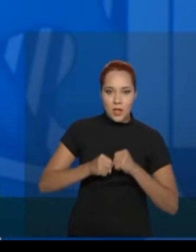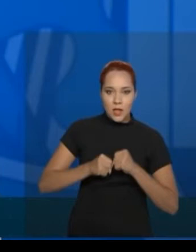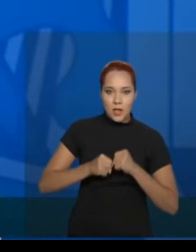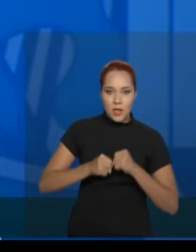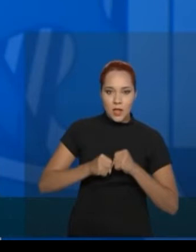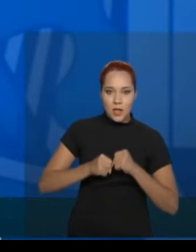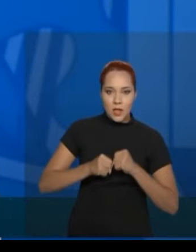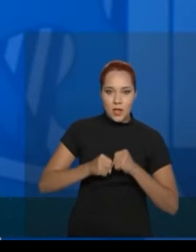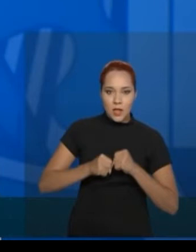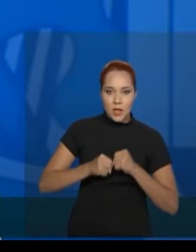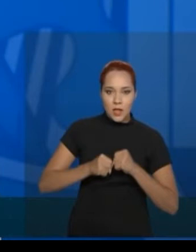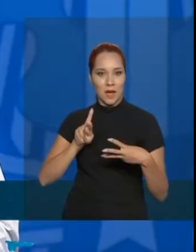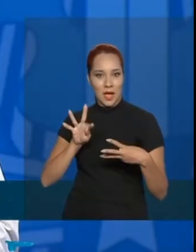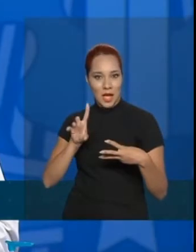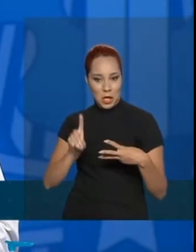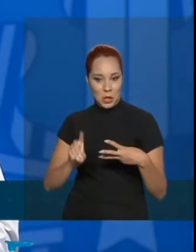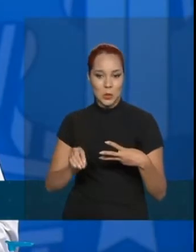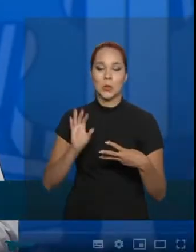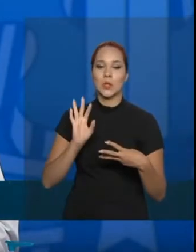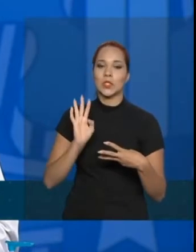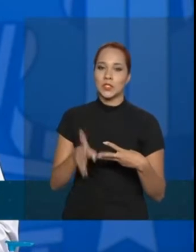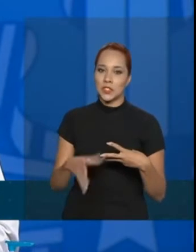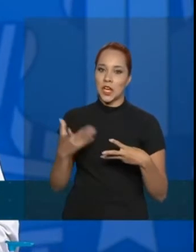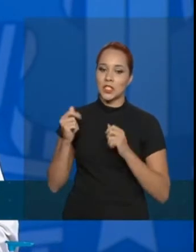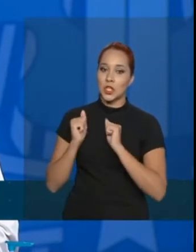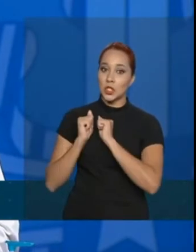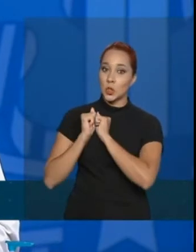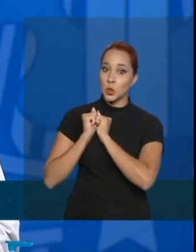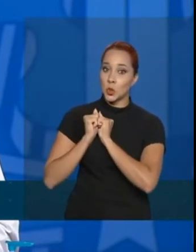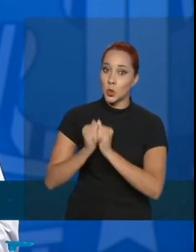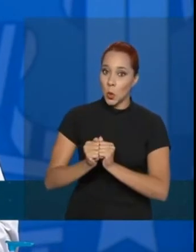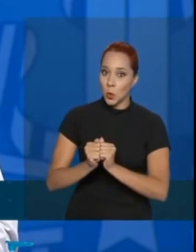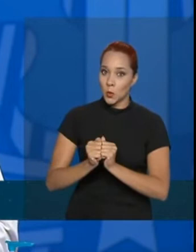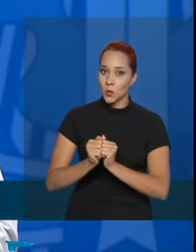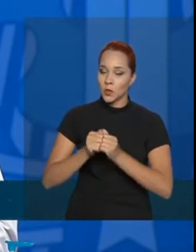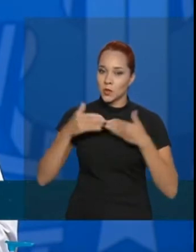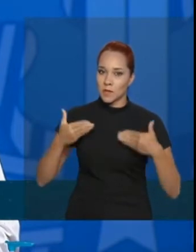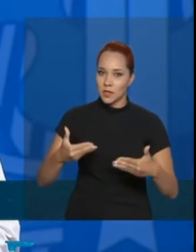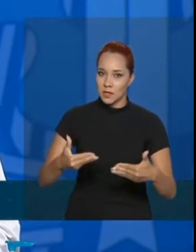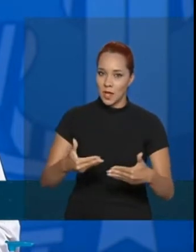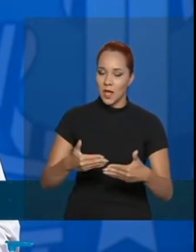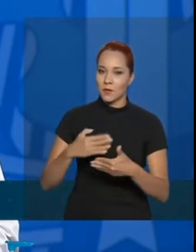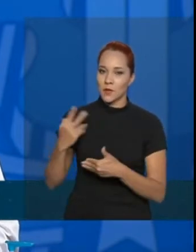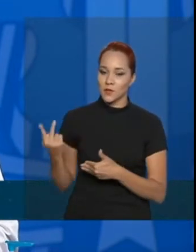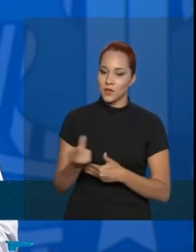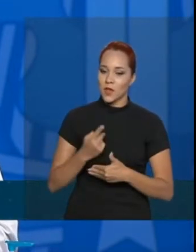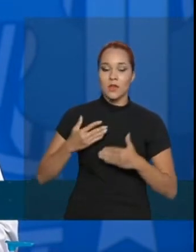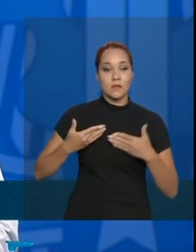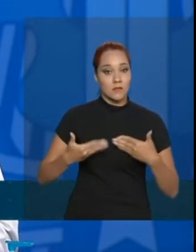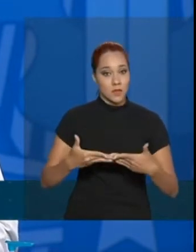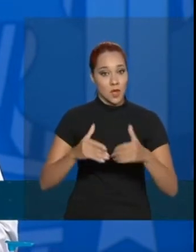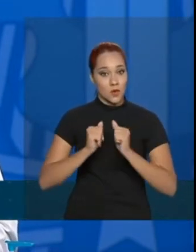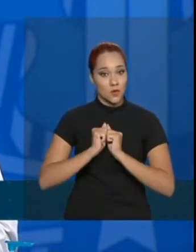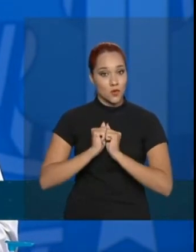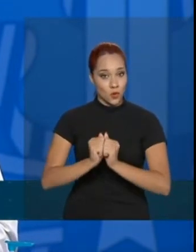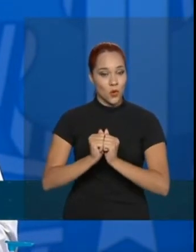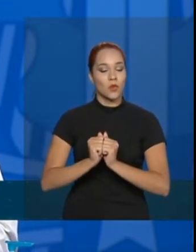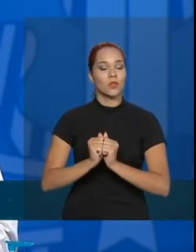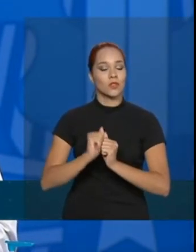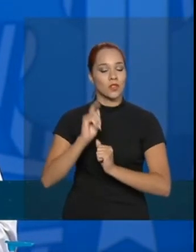da República a qualquer momento. Entramos no ministério juntos, estamos no ministério juntos